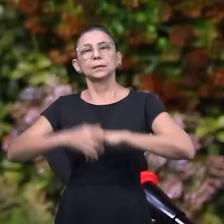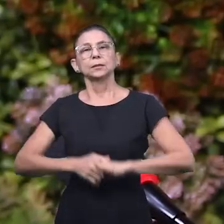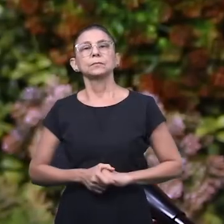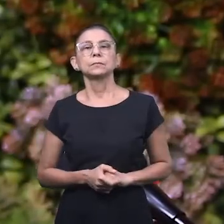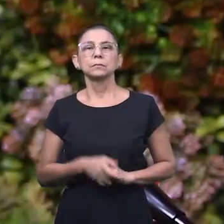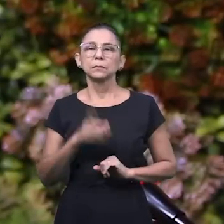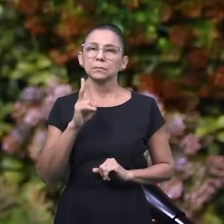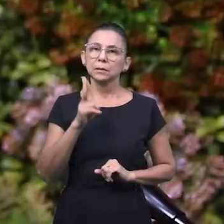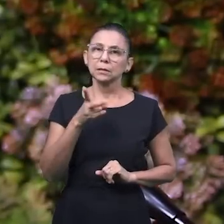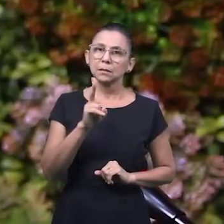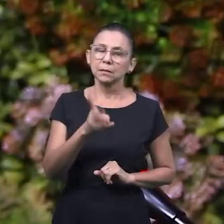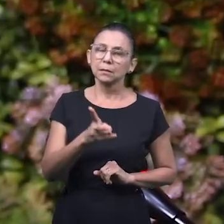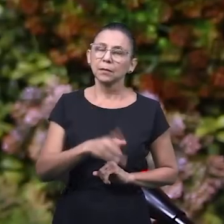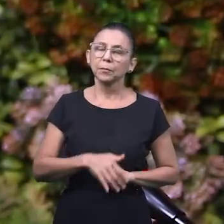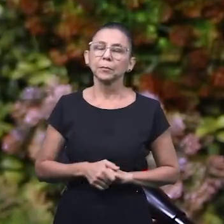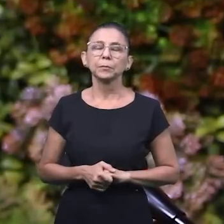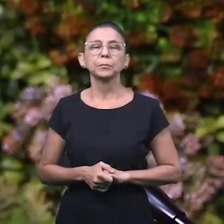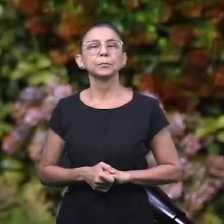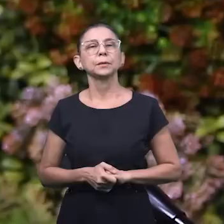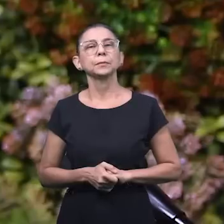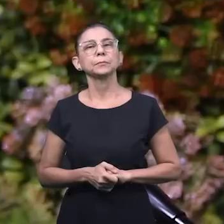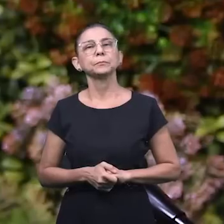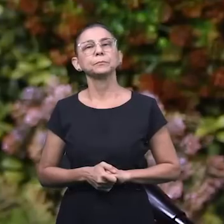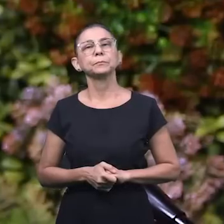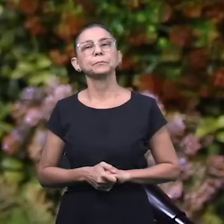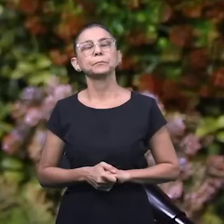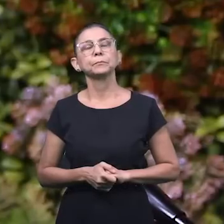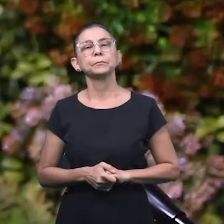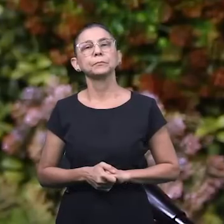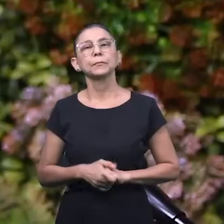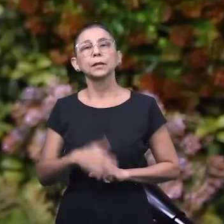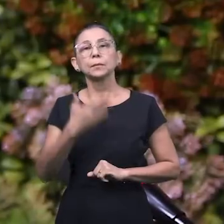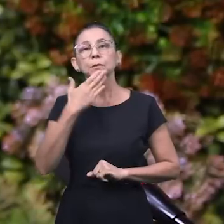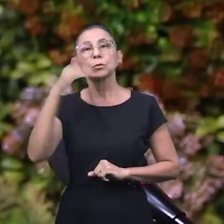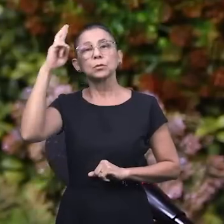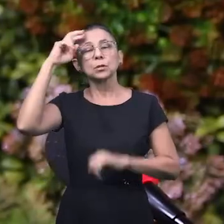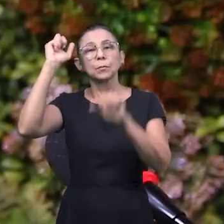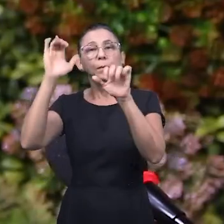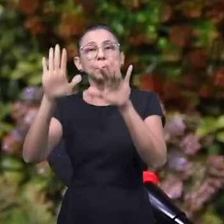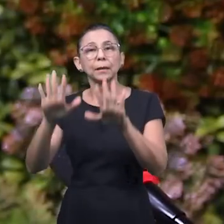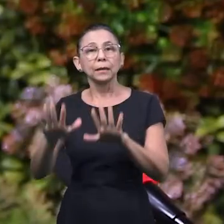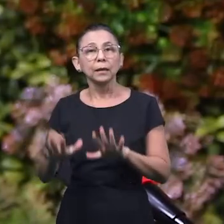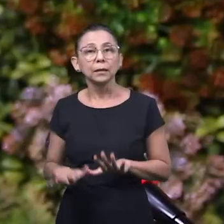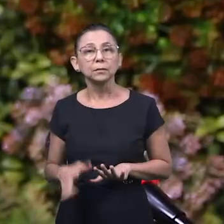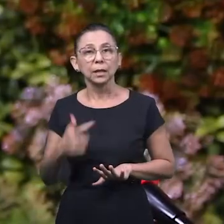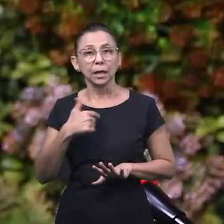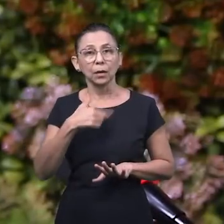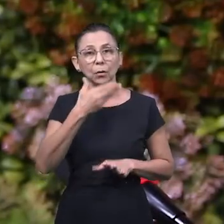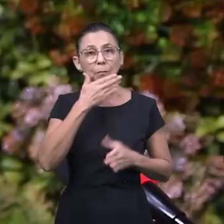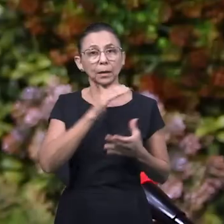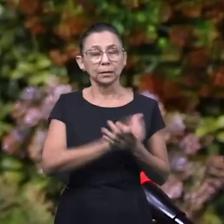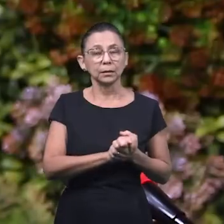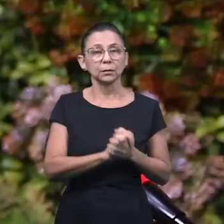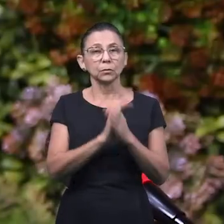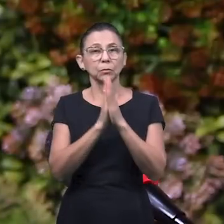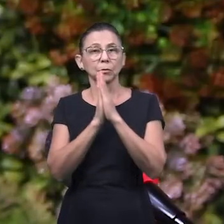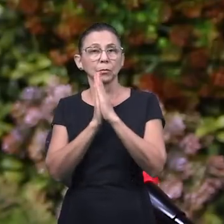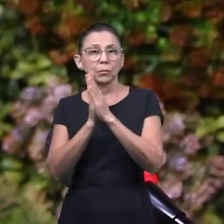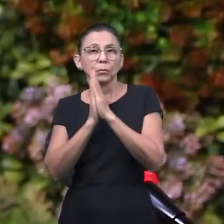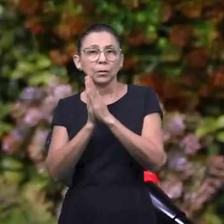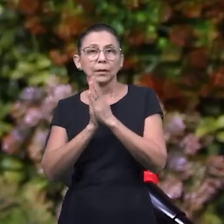segunda promessa é que tinha uma bênção muito grande para nós já naquela semana. Nós orávamos eu e meu marido orávamos